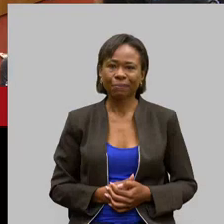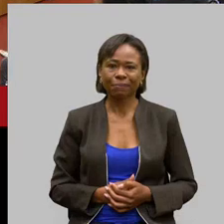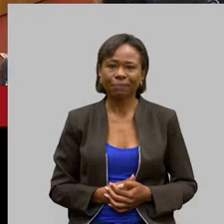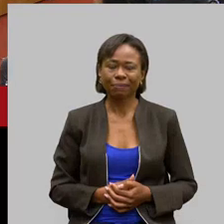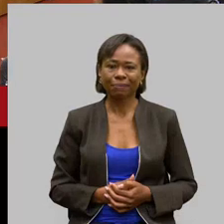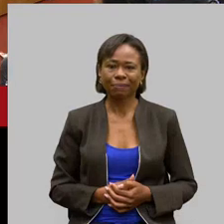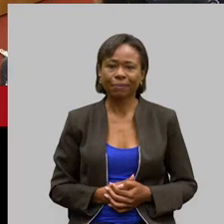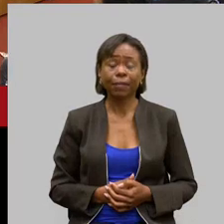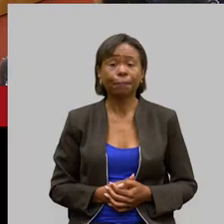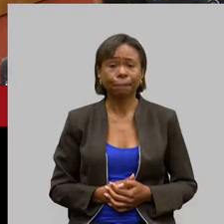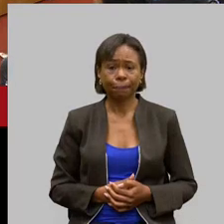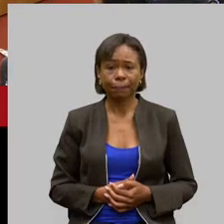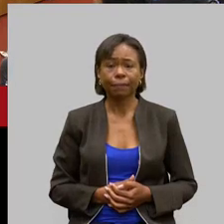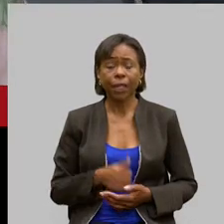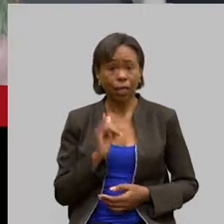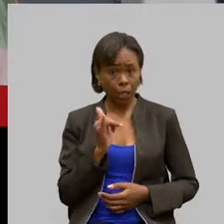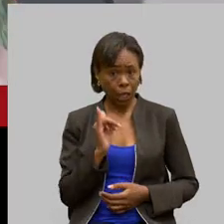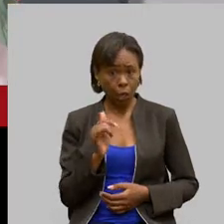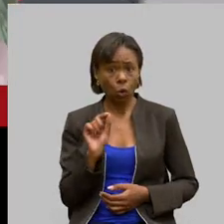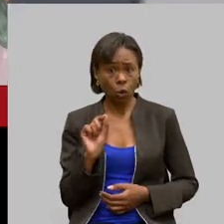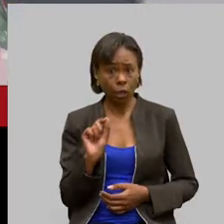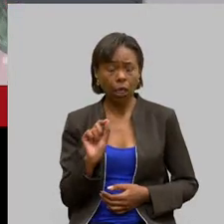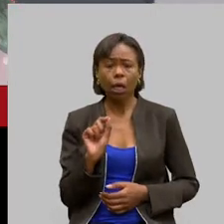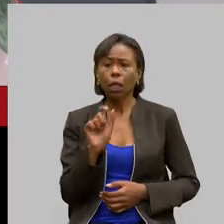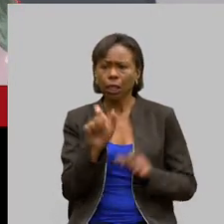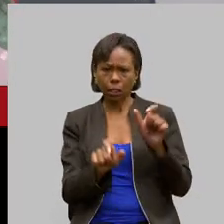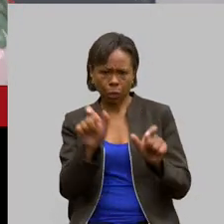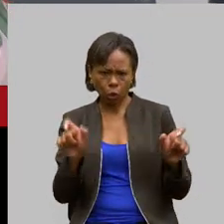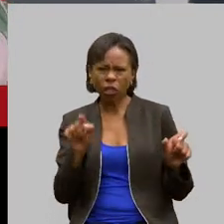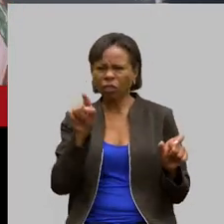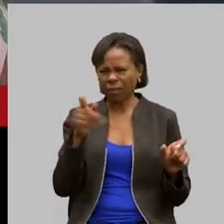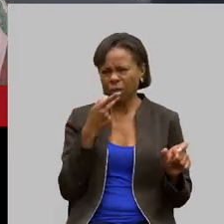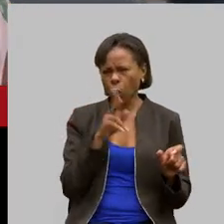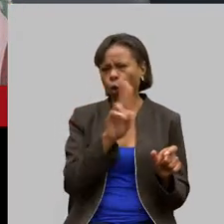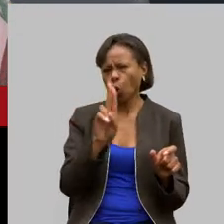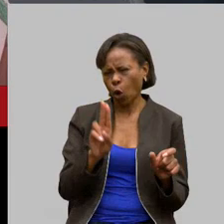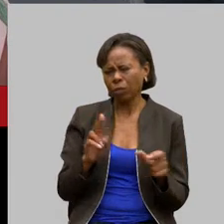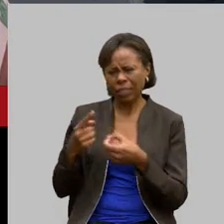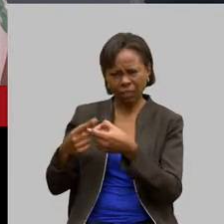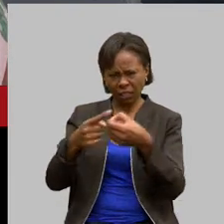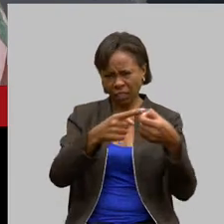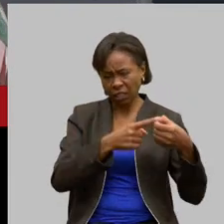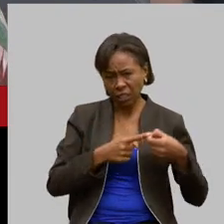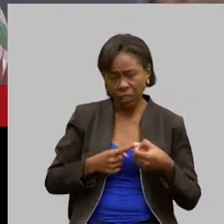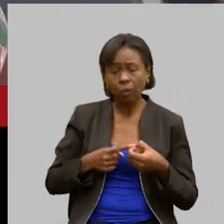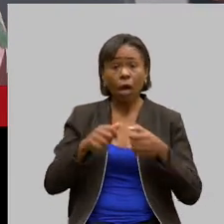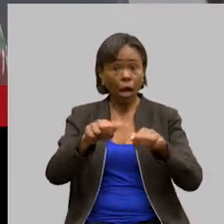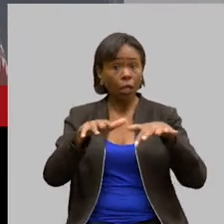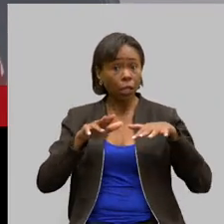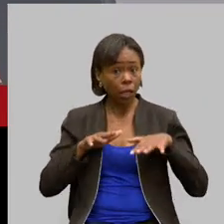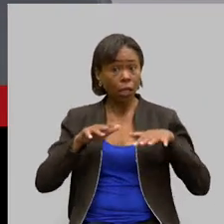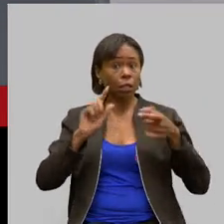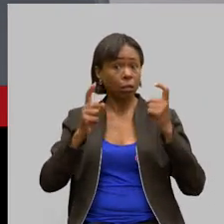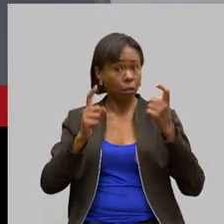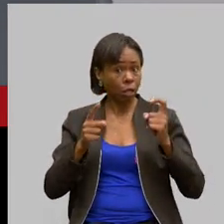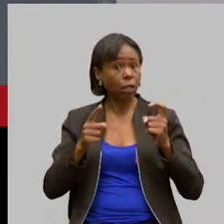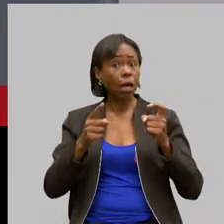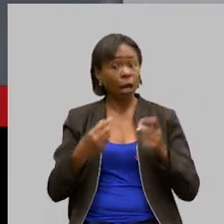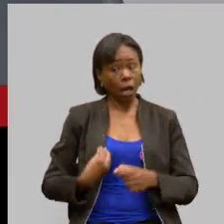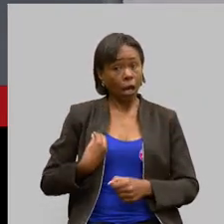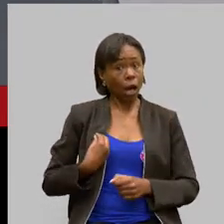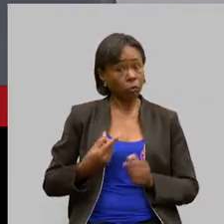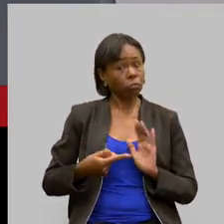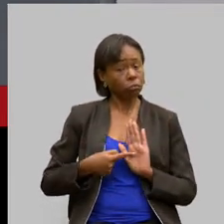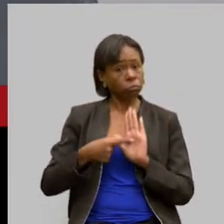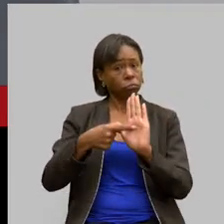eh pessoas que foram citadas aqui referências e vários municípios a audiência sendo transmitida ao vivo então nós temos a